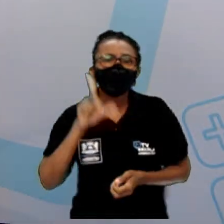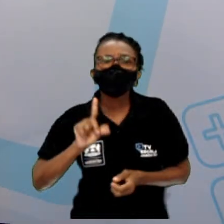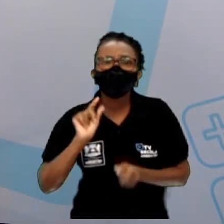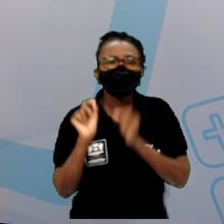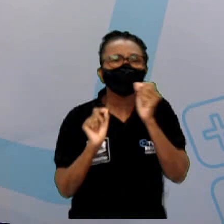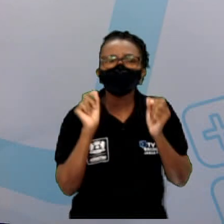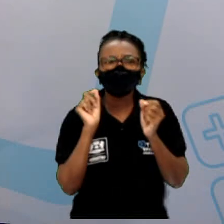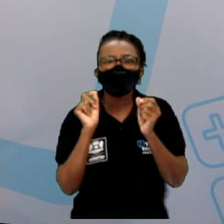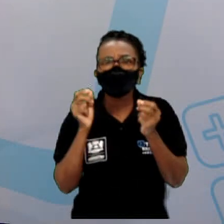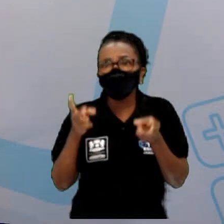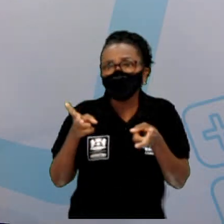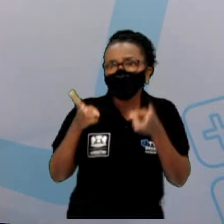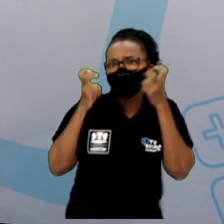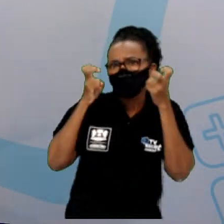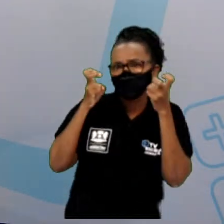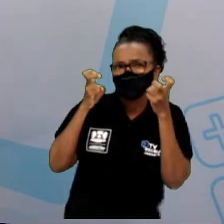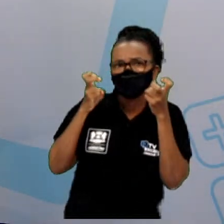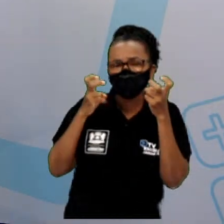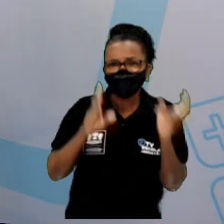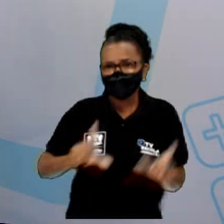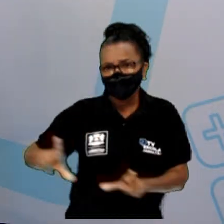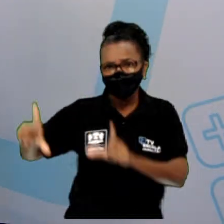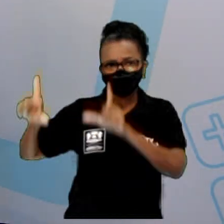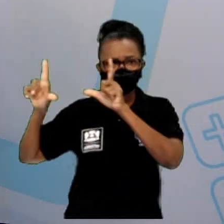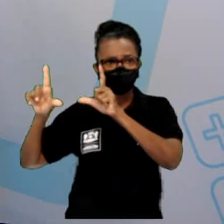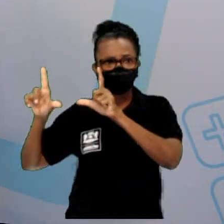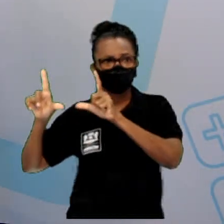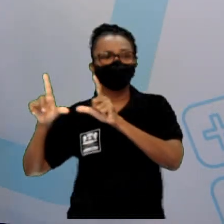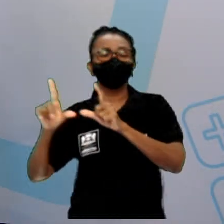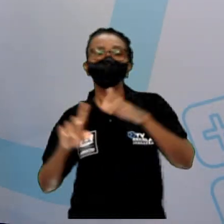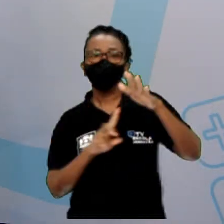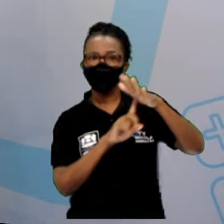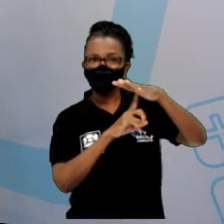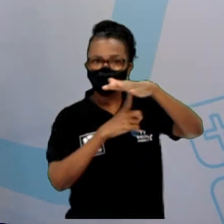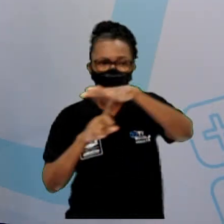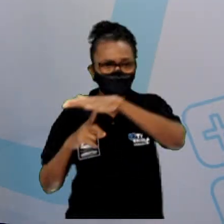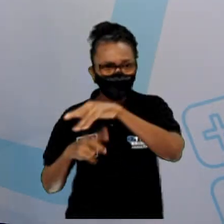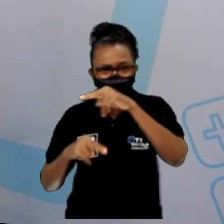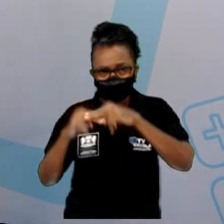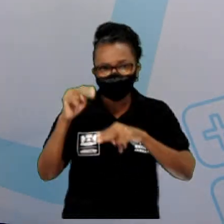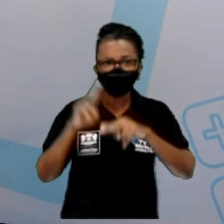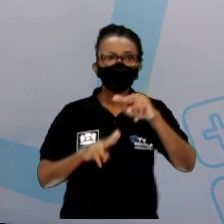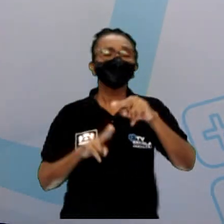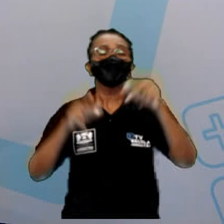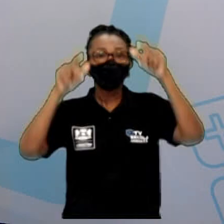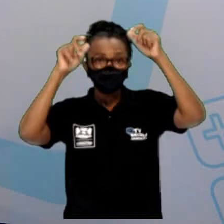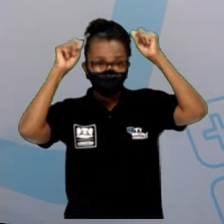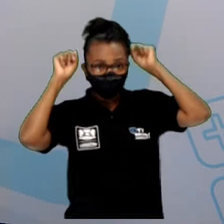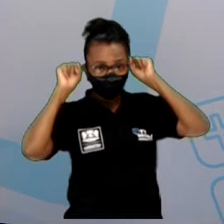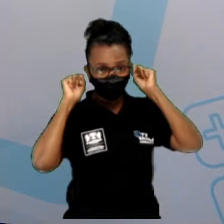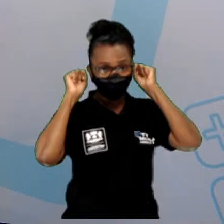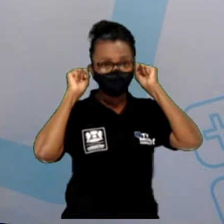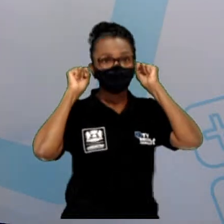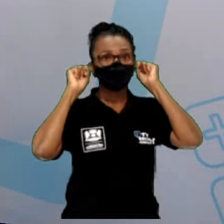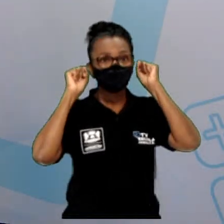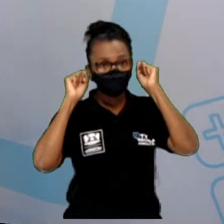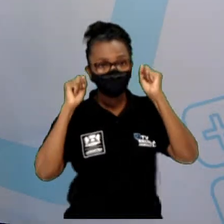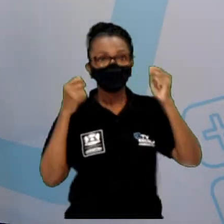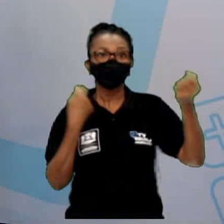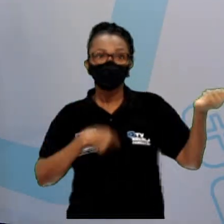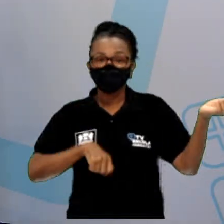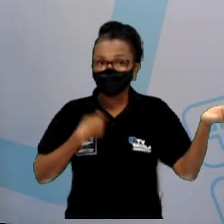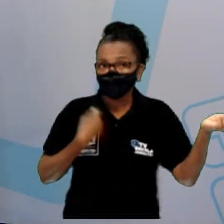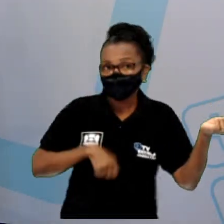nessa imagem? Olha, a barraquinha junina, não é? O chapéu dos